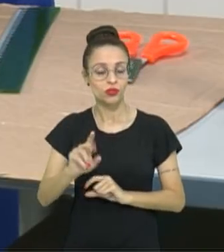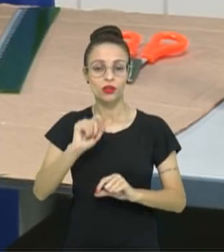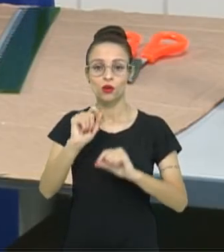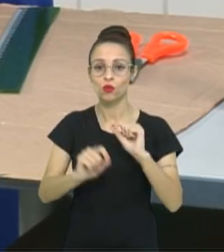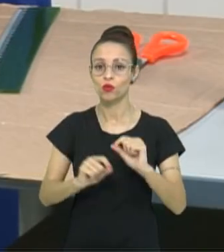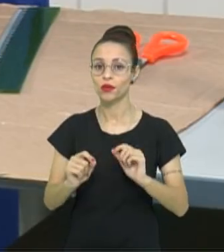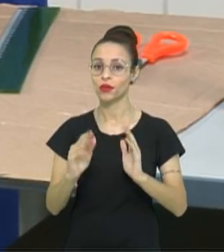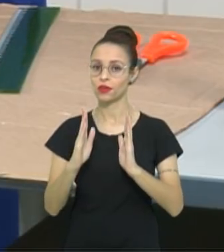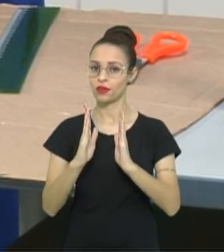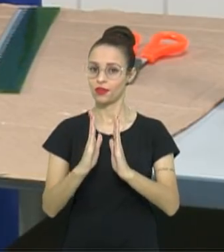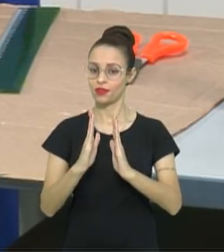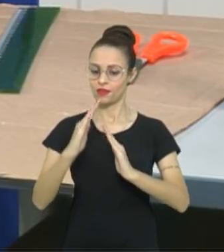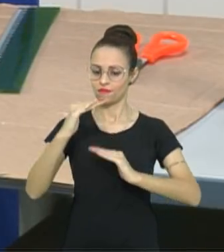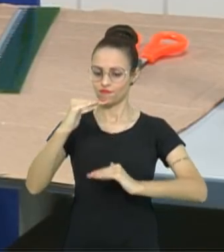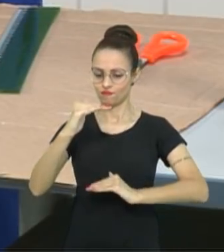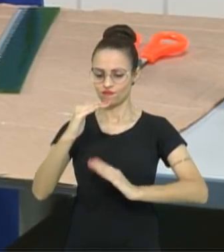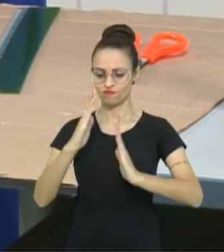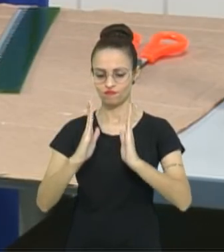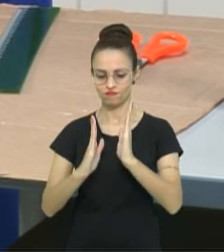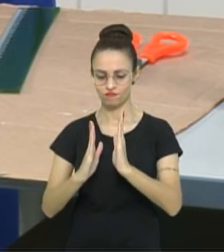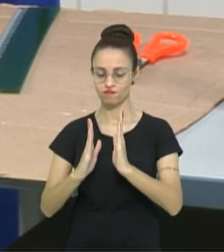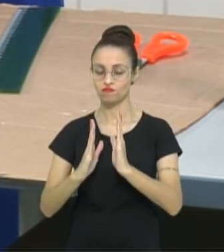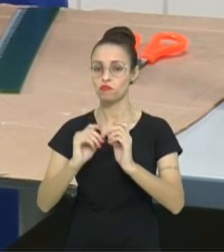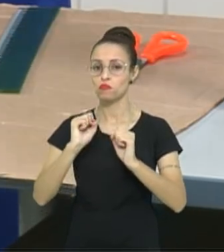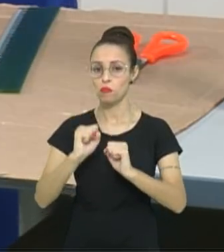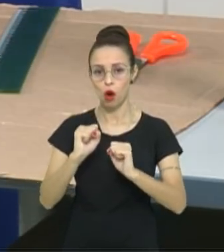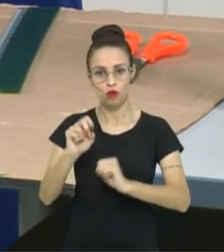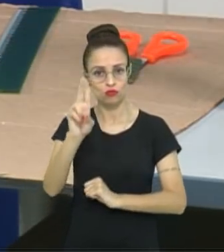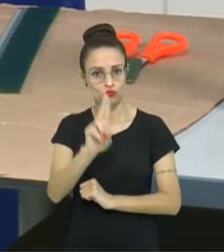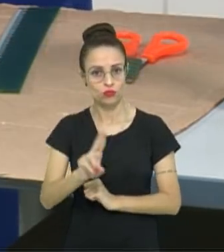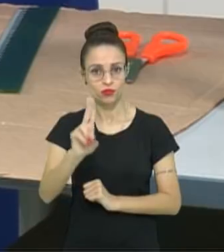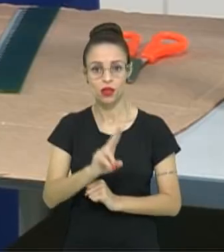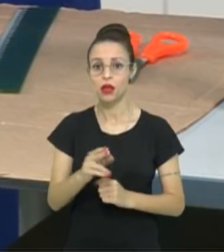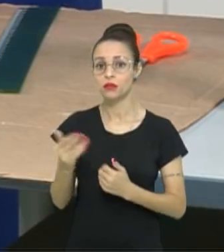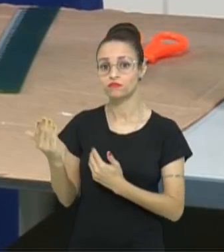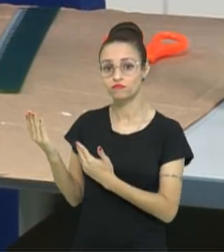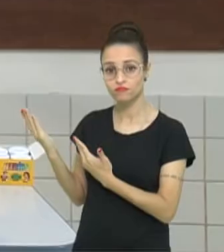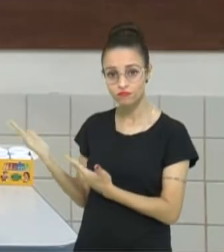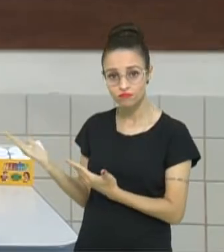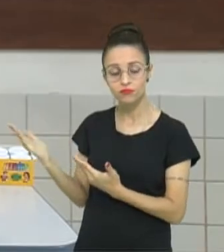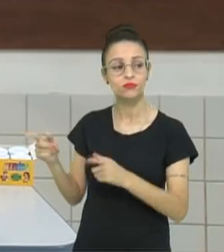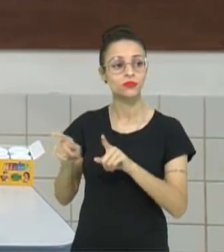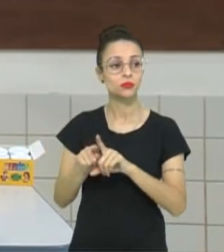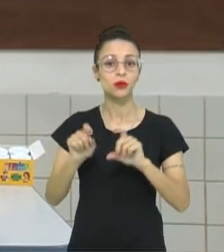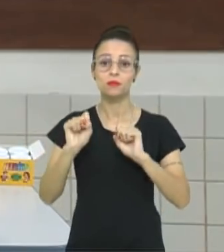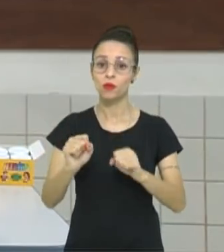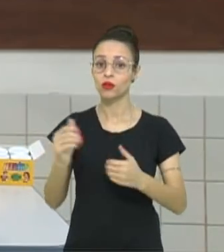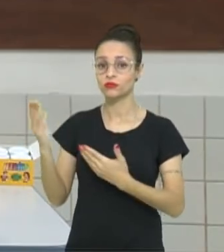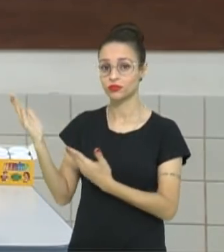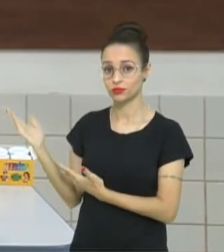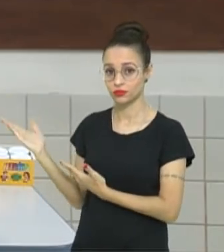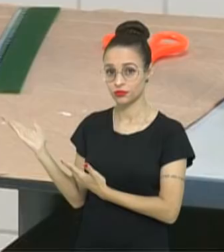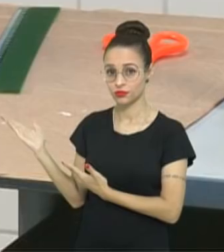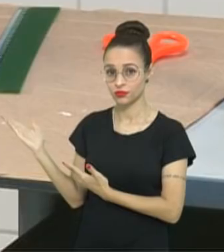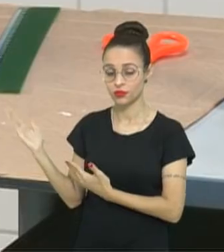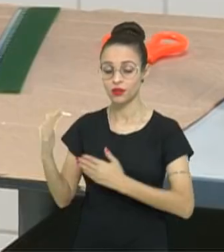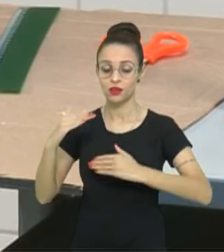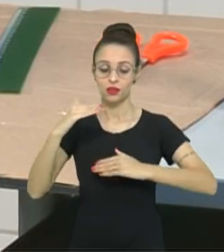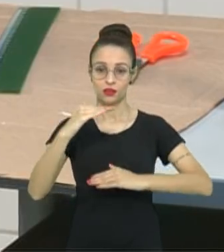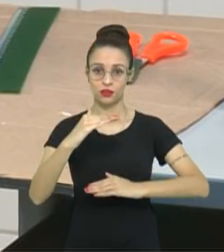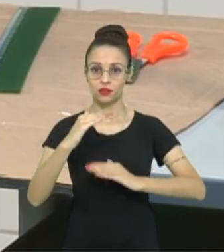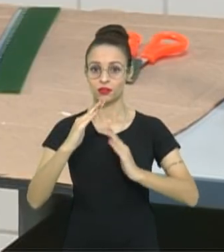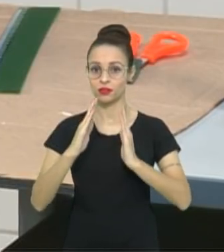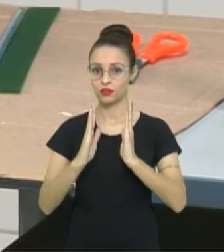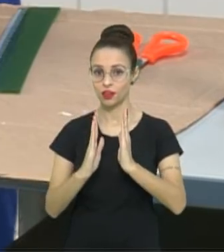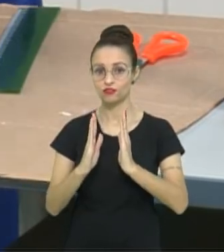uma caixinha assim para fazer uma torre, né? A gente pode utilizar também uma caixinha de leite para